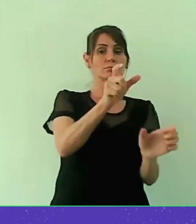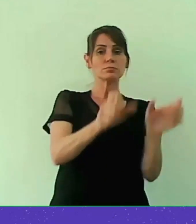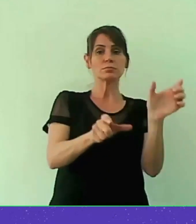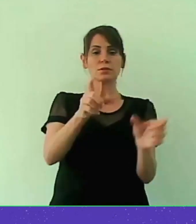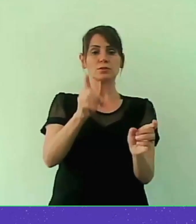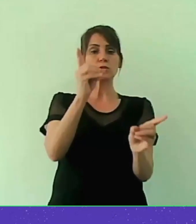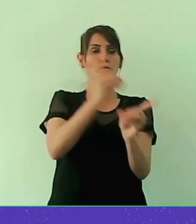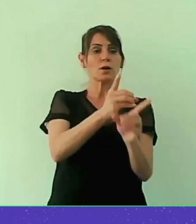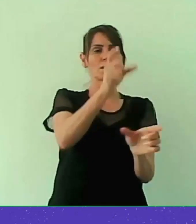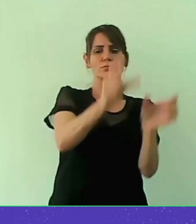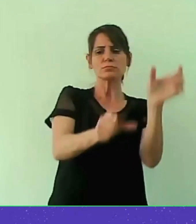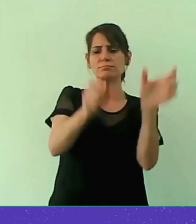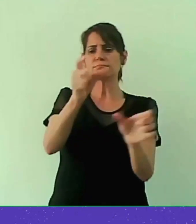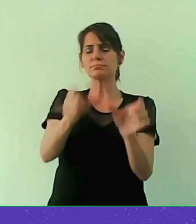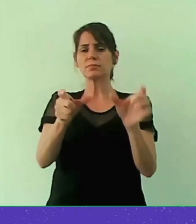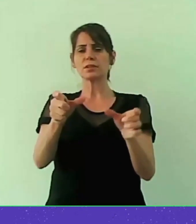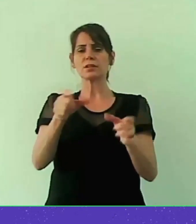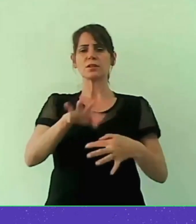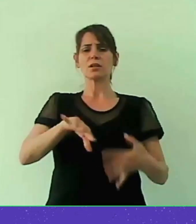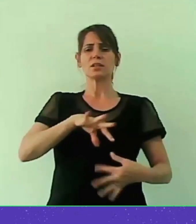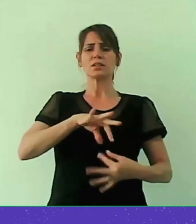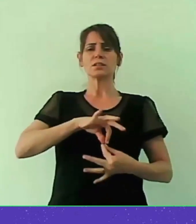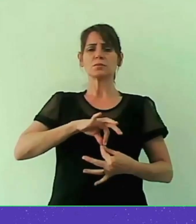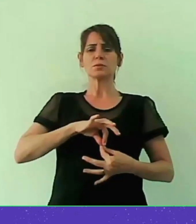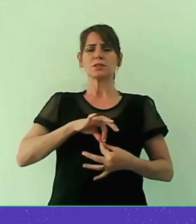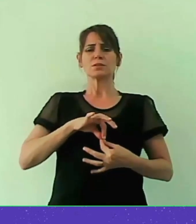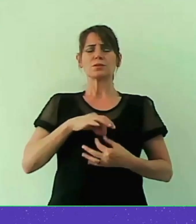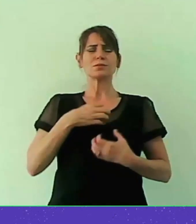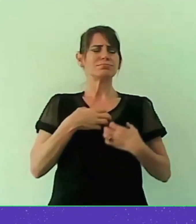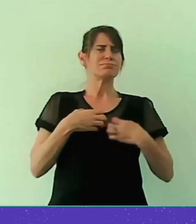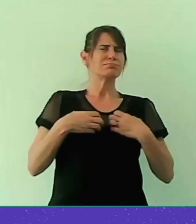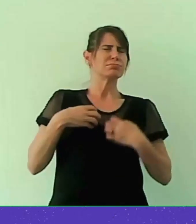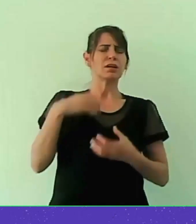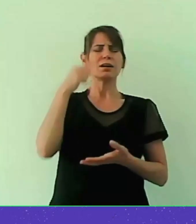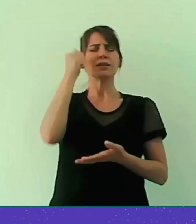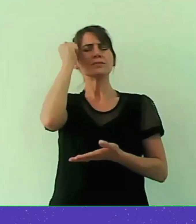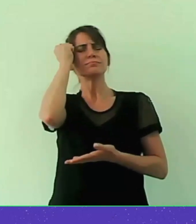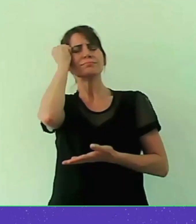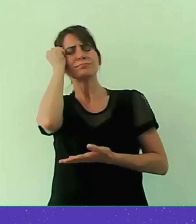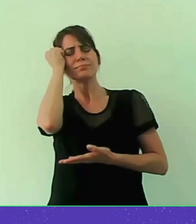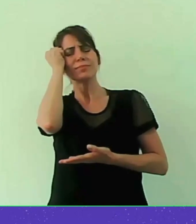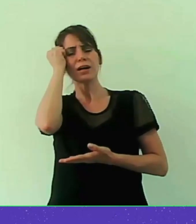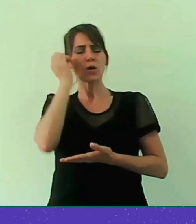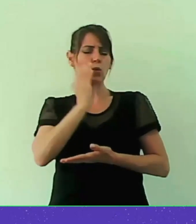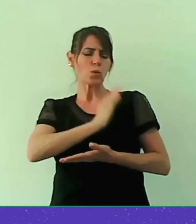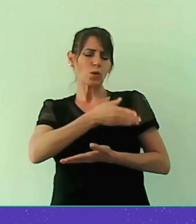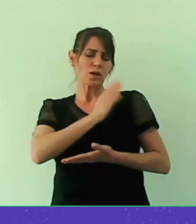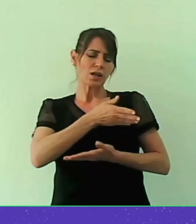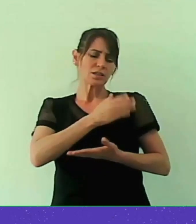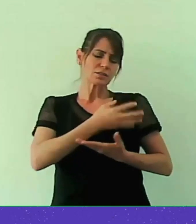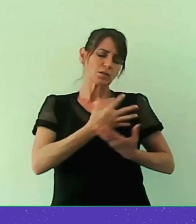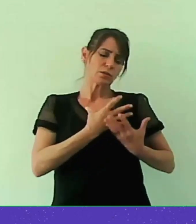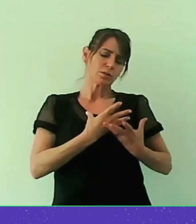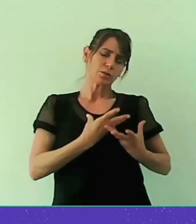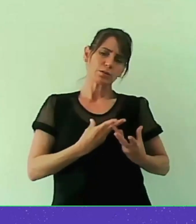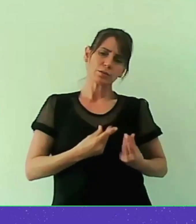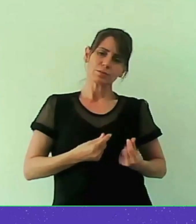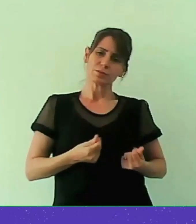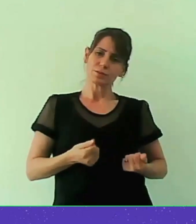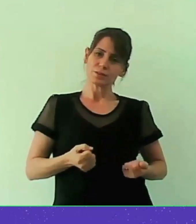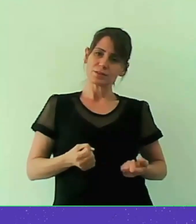pessoas de espírito contrito, de espírito arrependido, de coração quebrantado, e nós